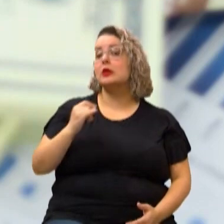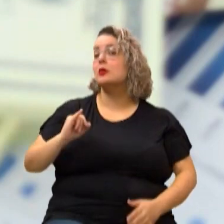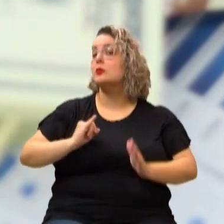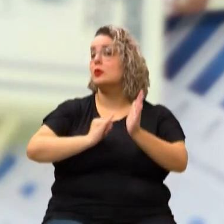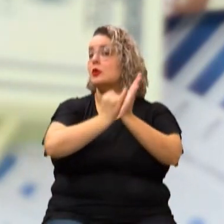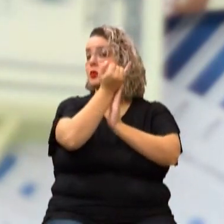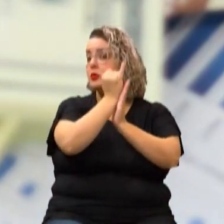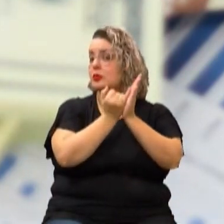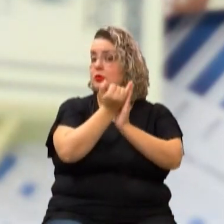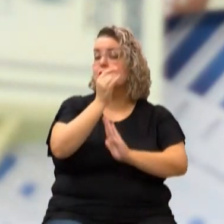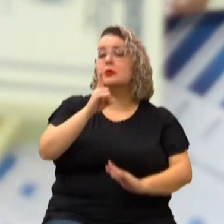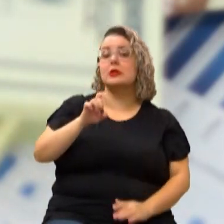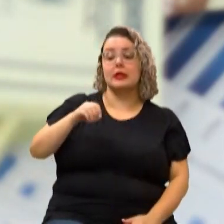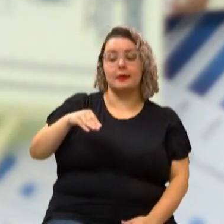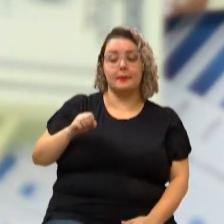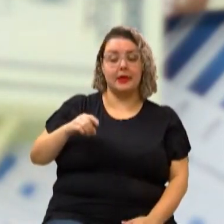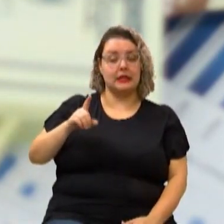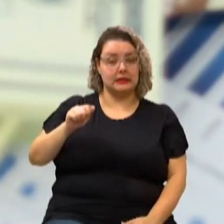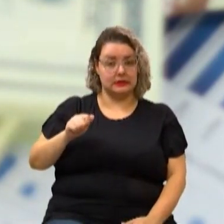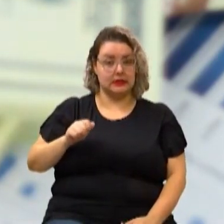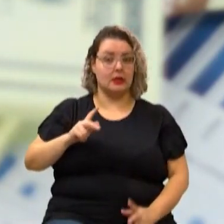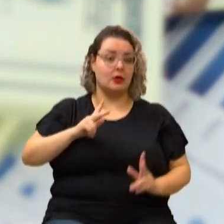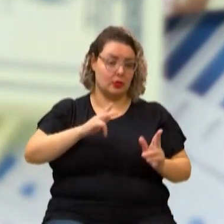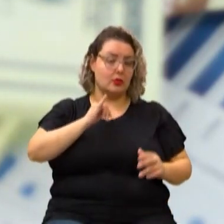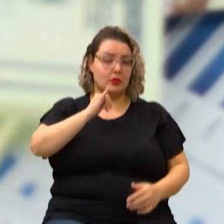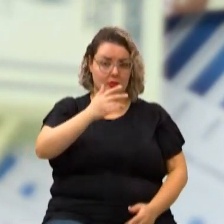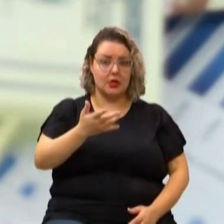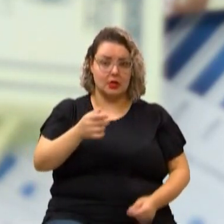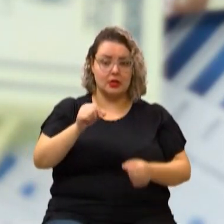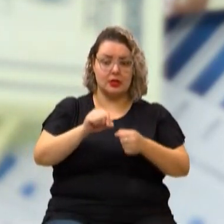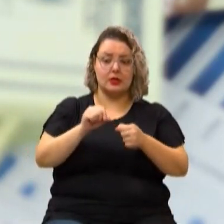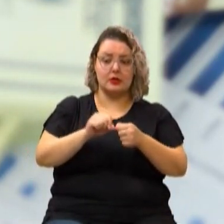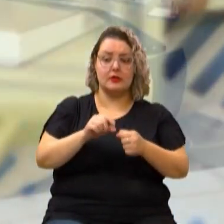de preço, por exemplo, mais por uma